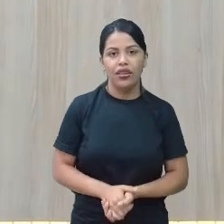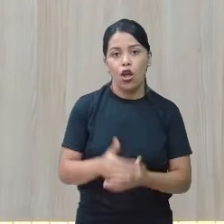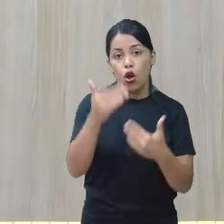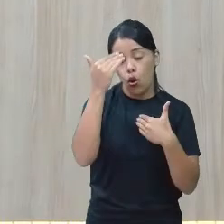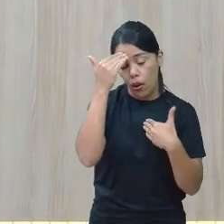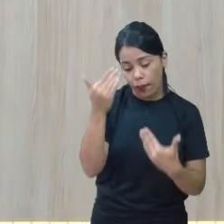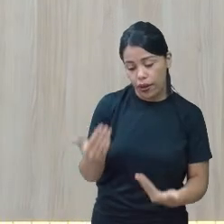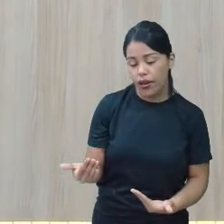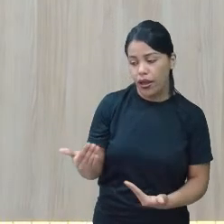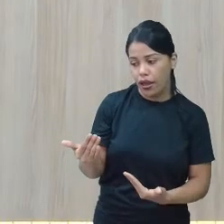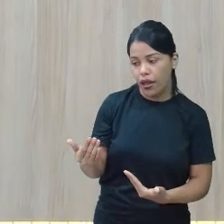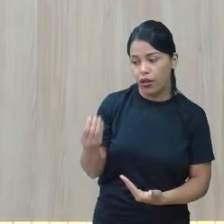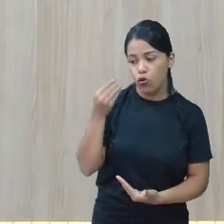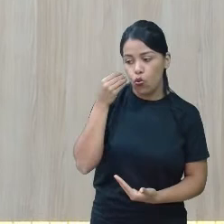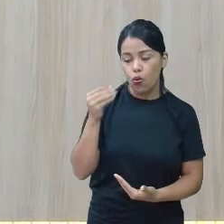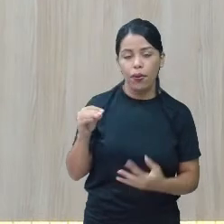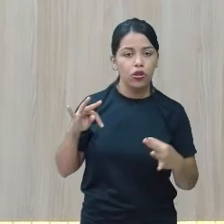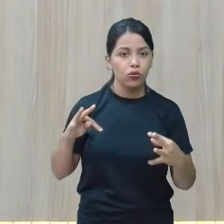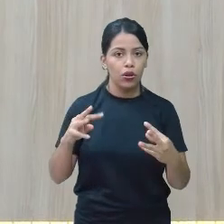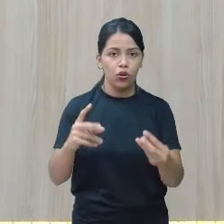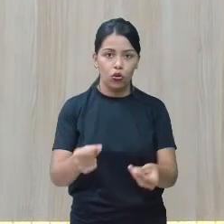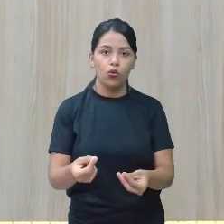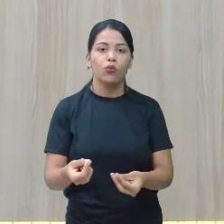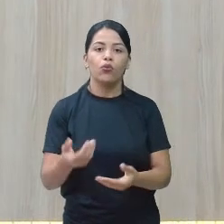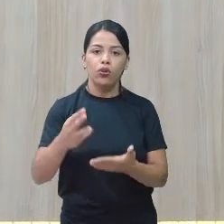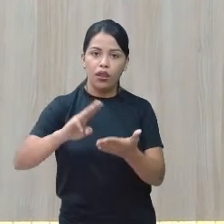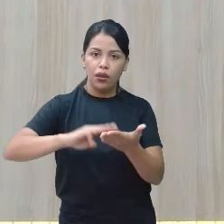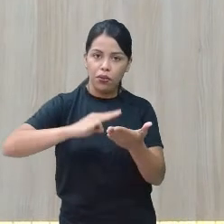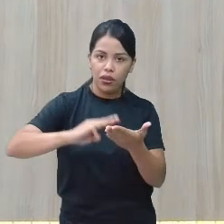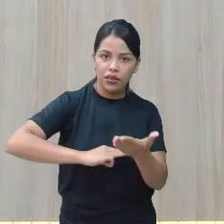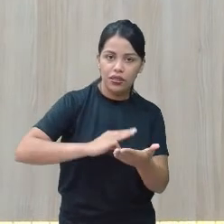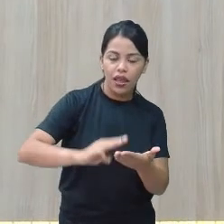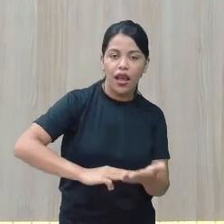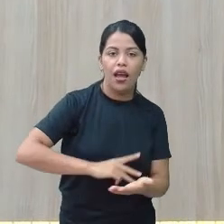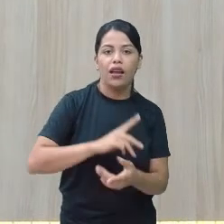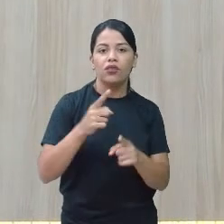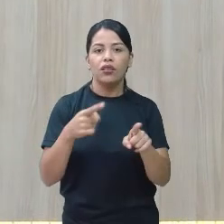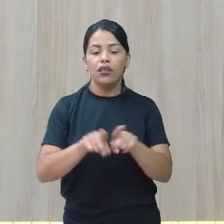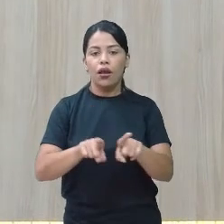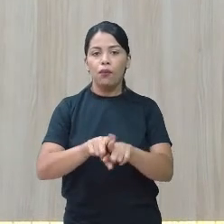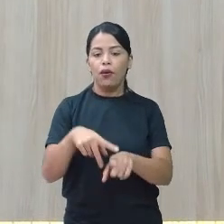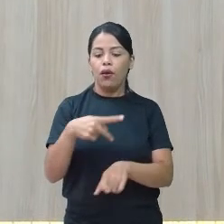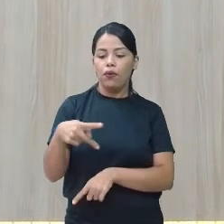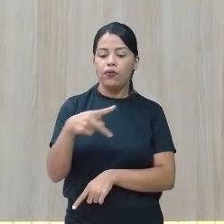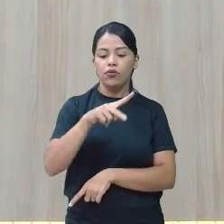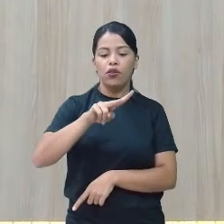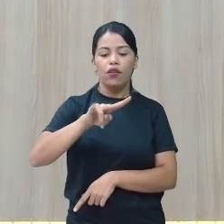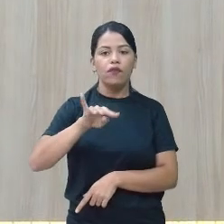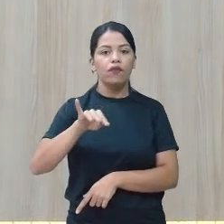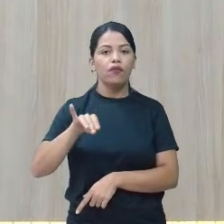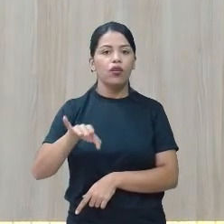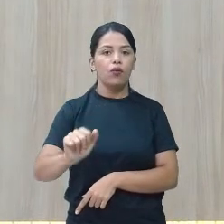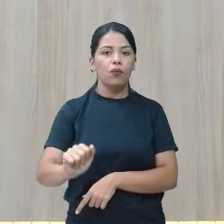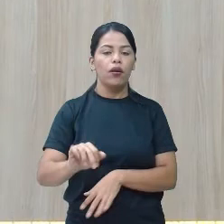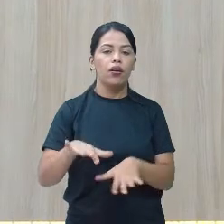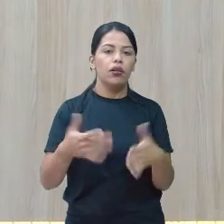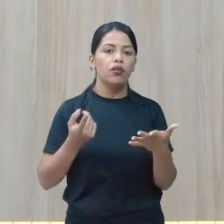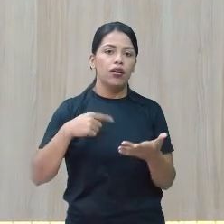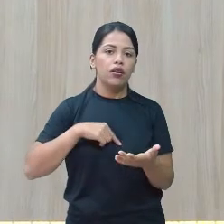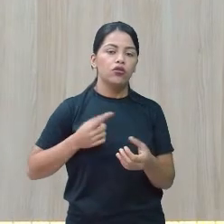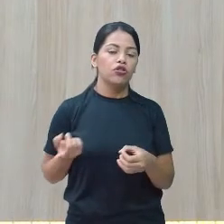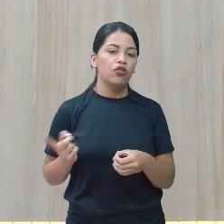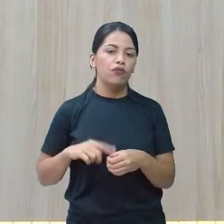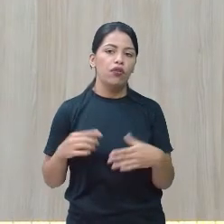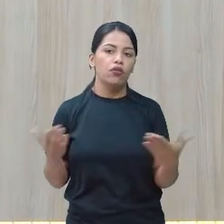Obrigada, Camille. Um cheiro, um beijo para todo mundo que comentou, para a professora Vilma, que está interagindo com a gente, tá certo? Então, a gente volta aqui